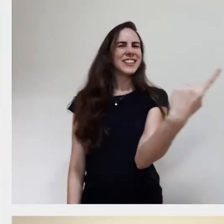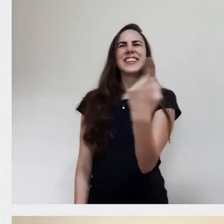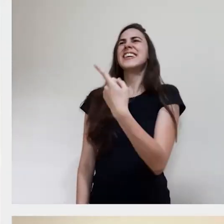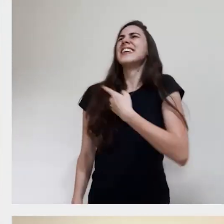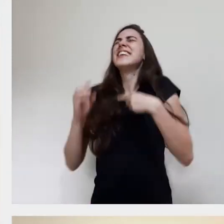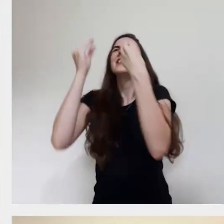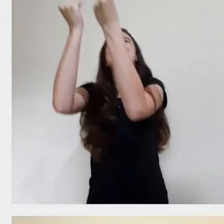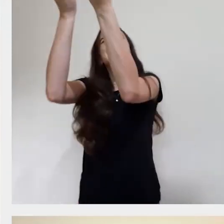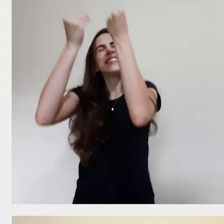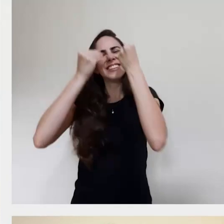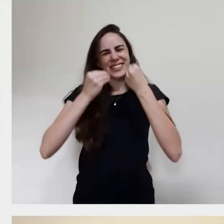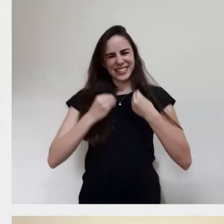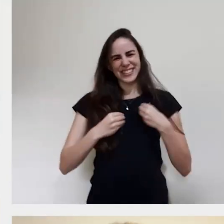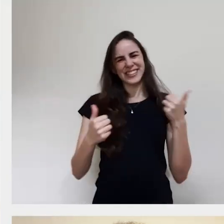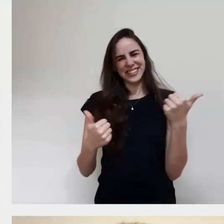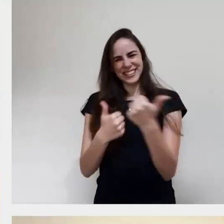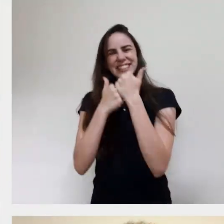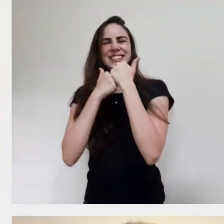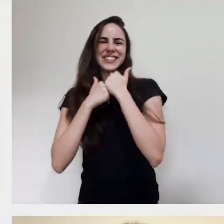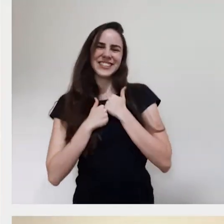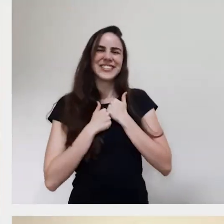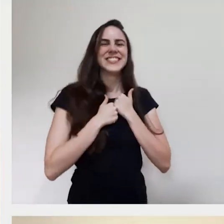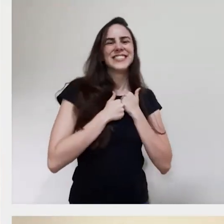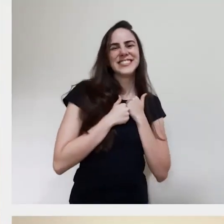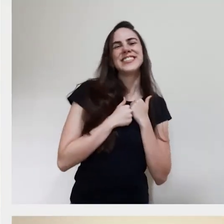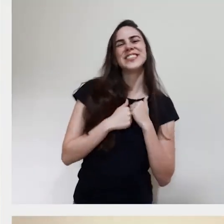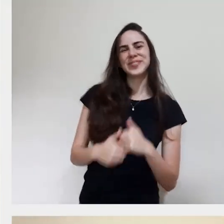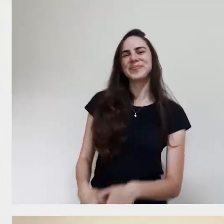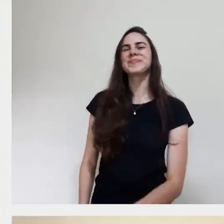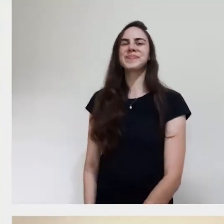nós todos deu.